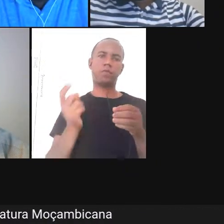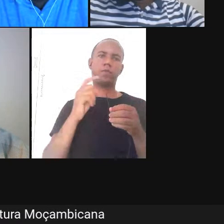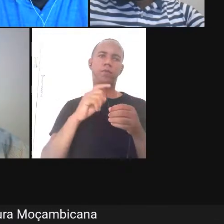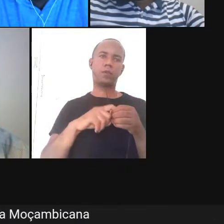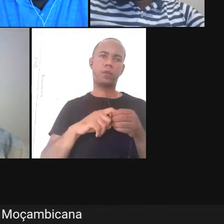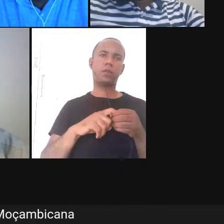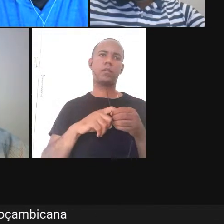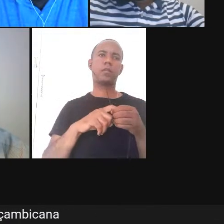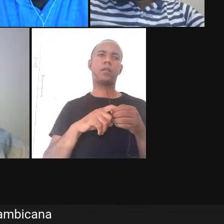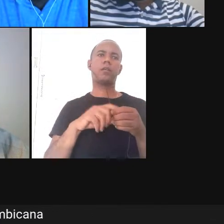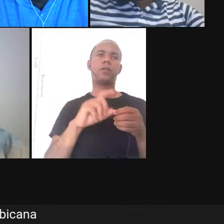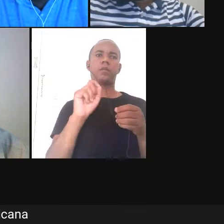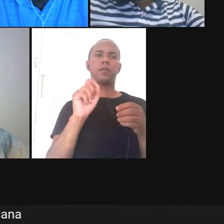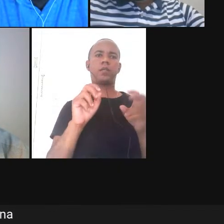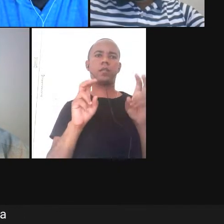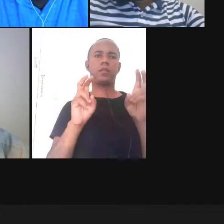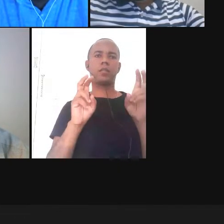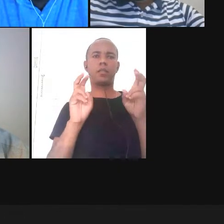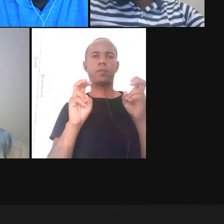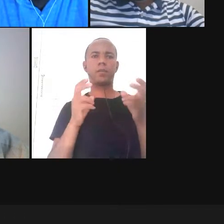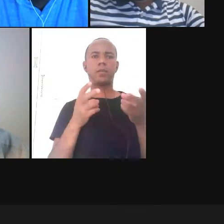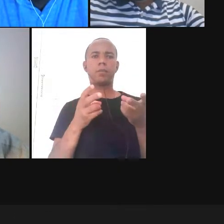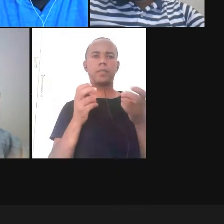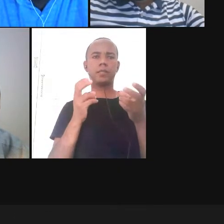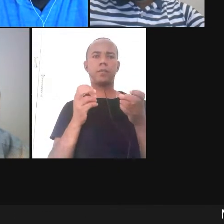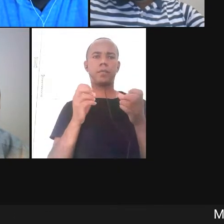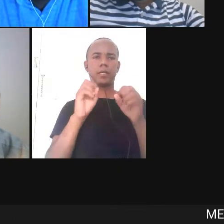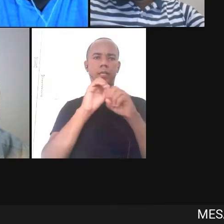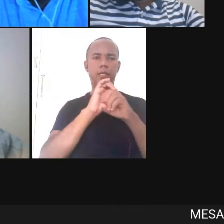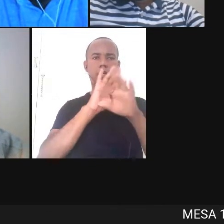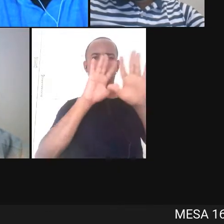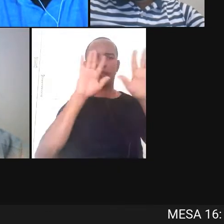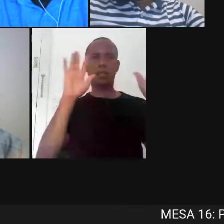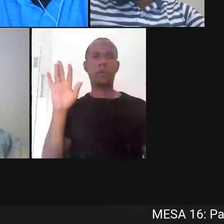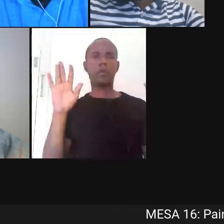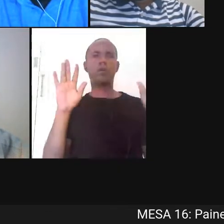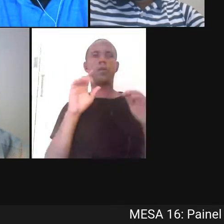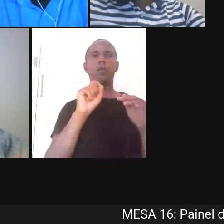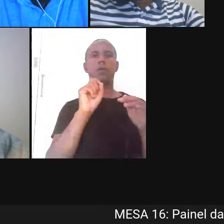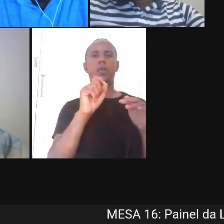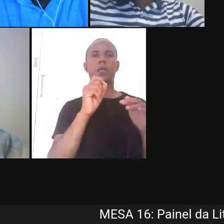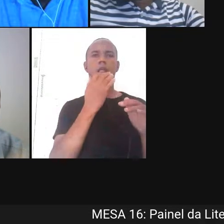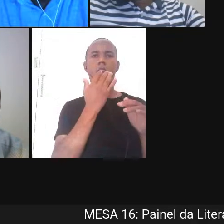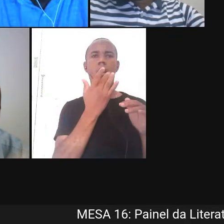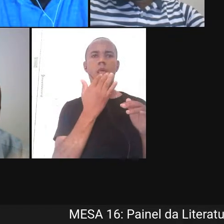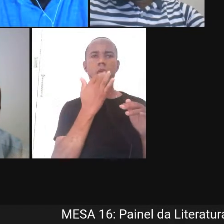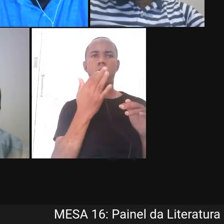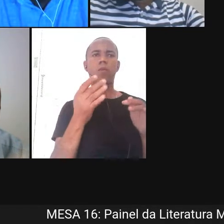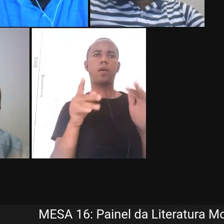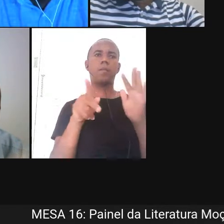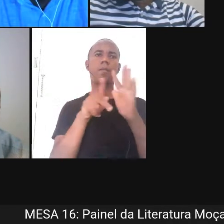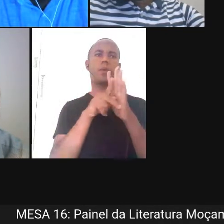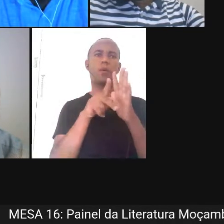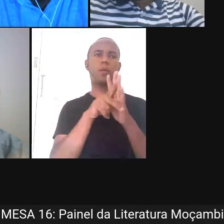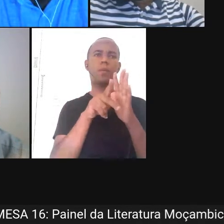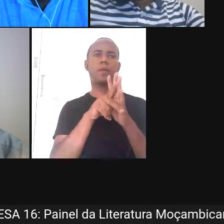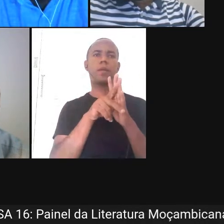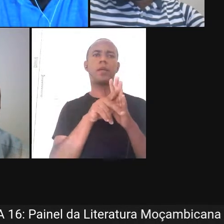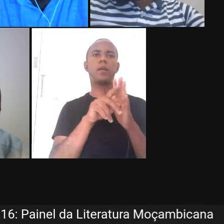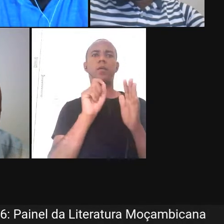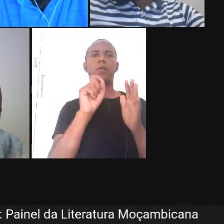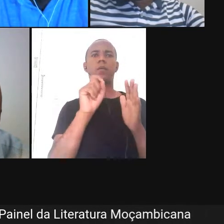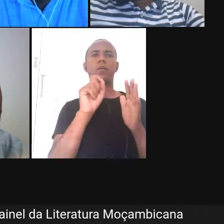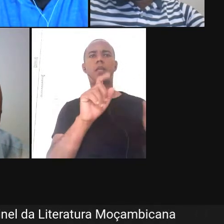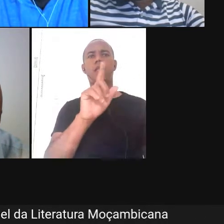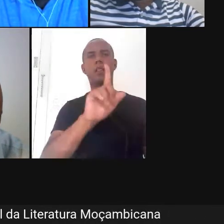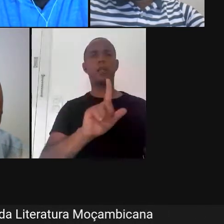pegar, por exemplo, a essência de Freitas, é que se percebe claramente, por exemplo, ao nível da língua literária, que